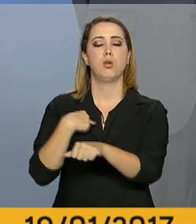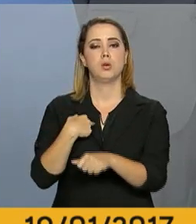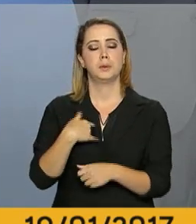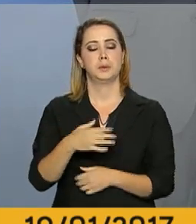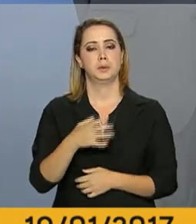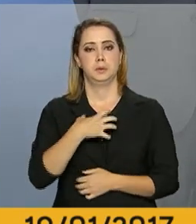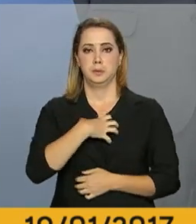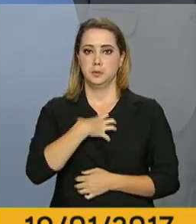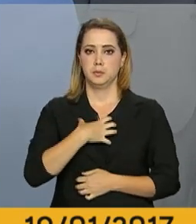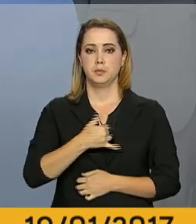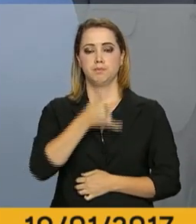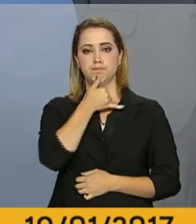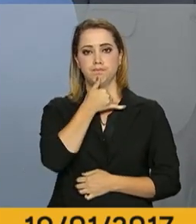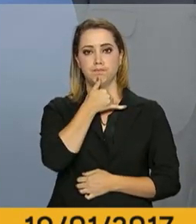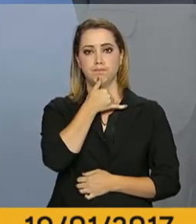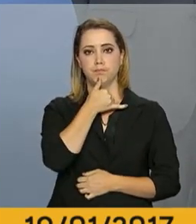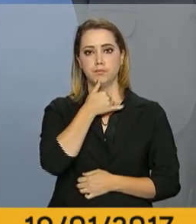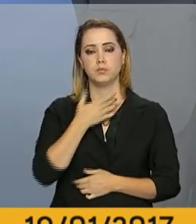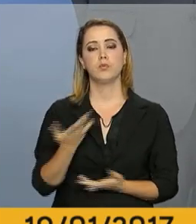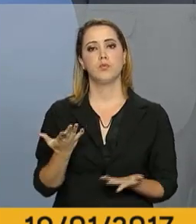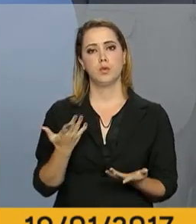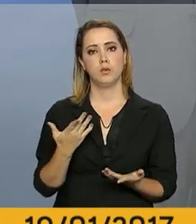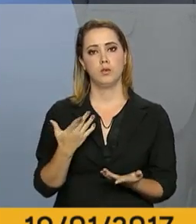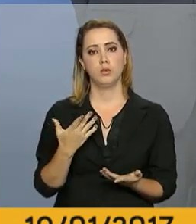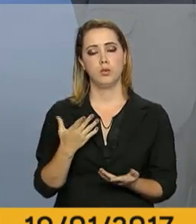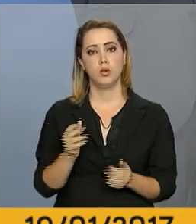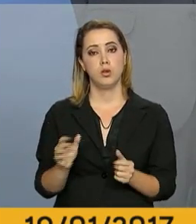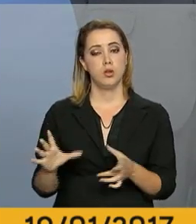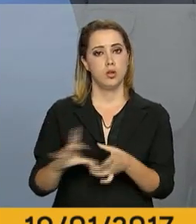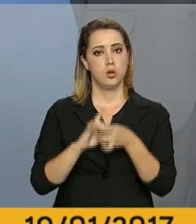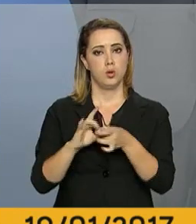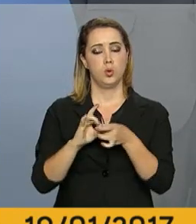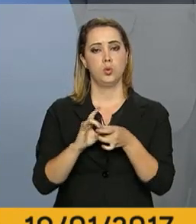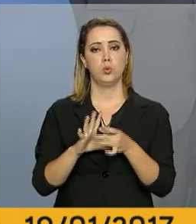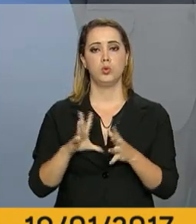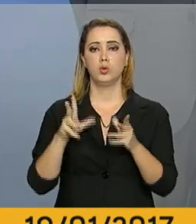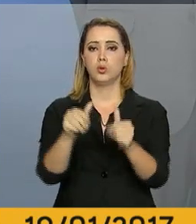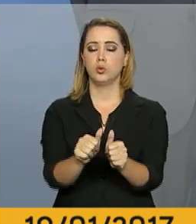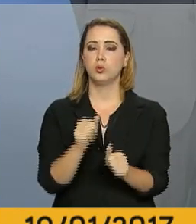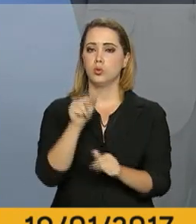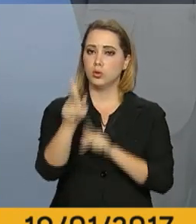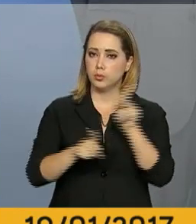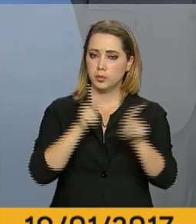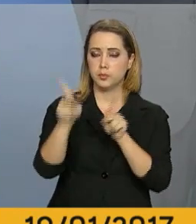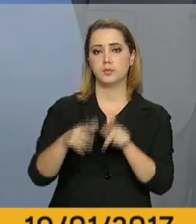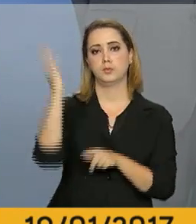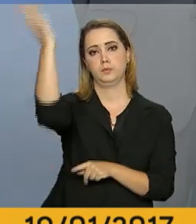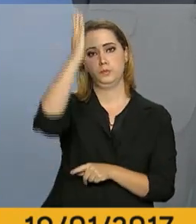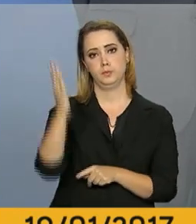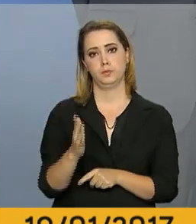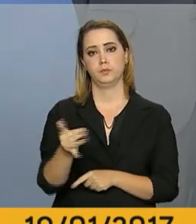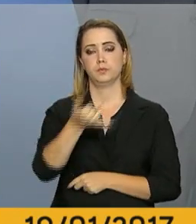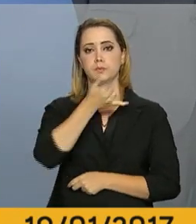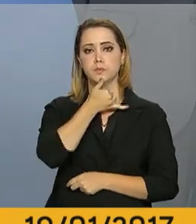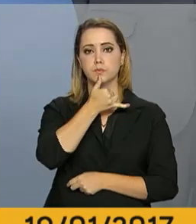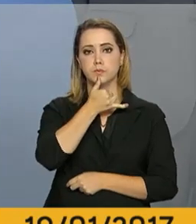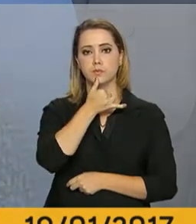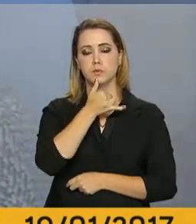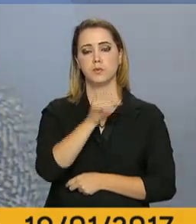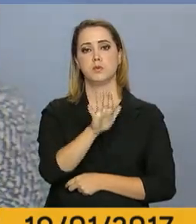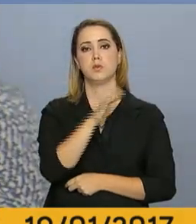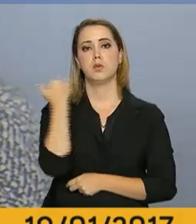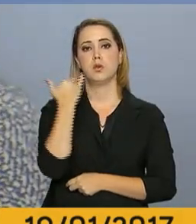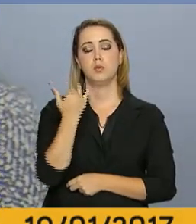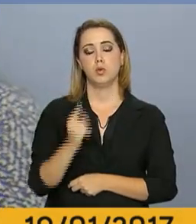pesar e associo-me a todos os brasileiros ao lamentar a perda de um